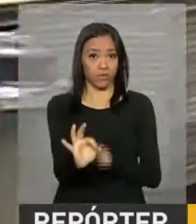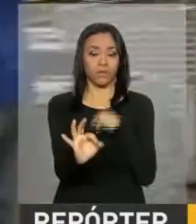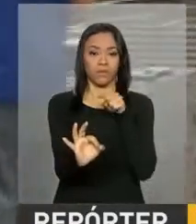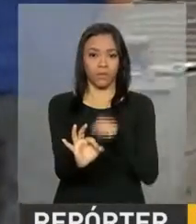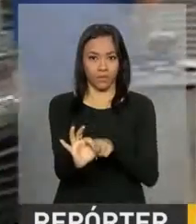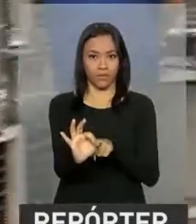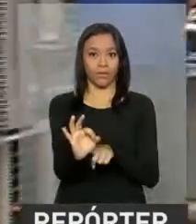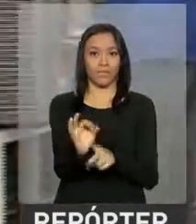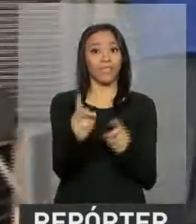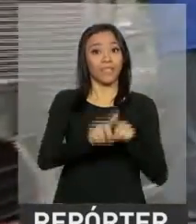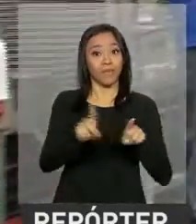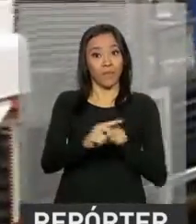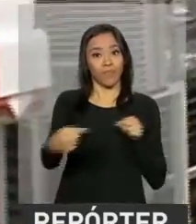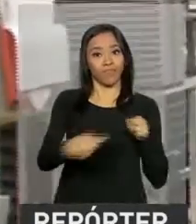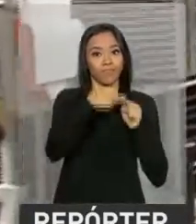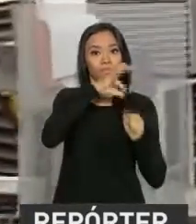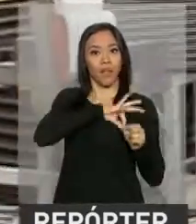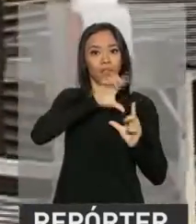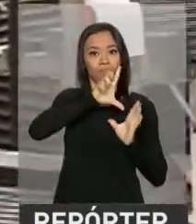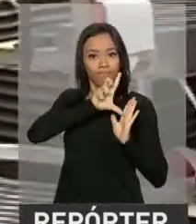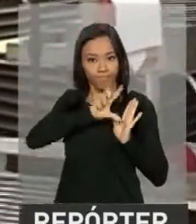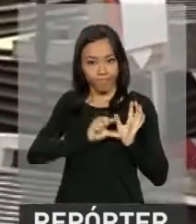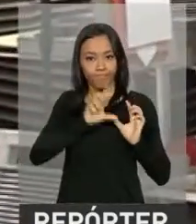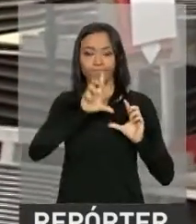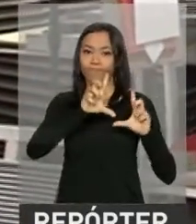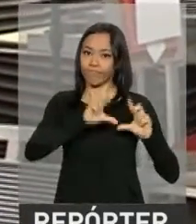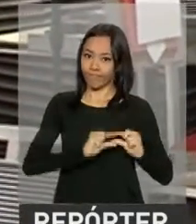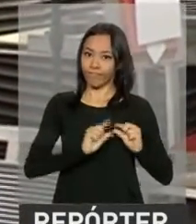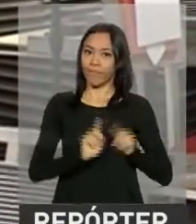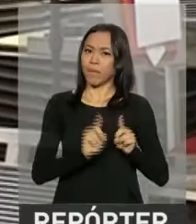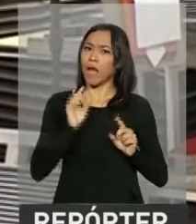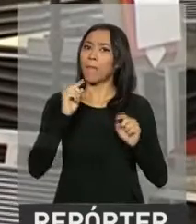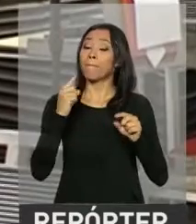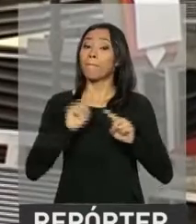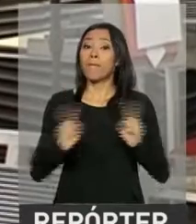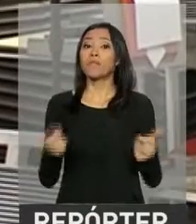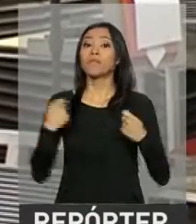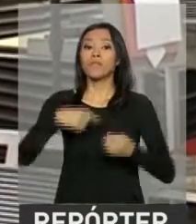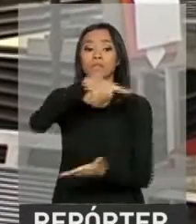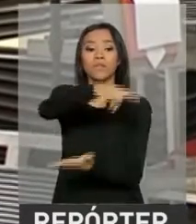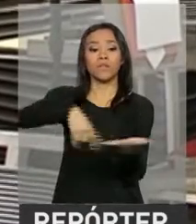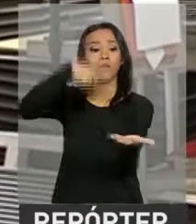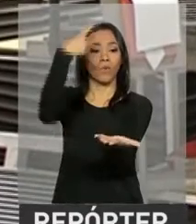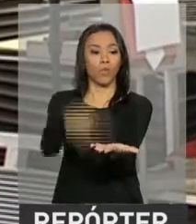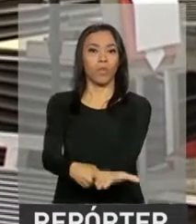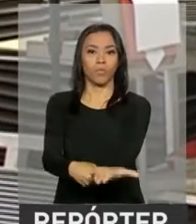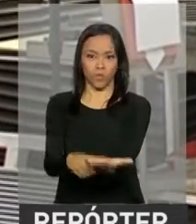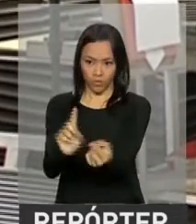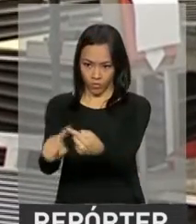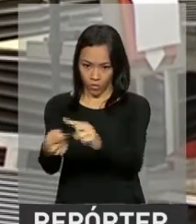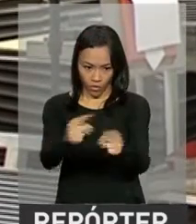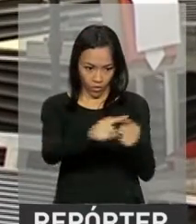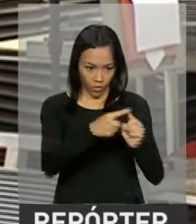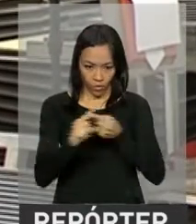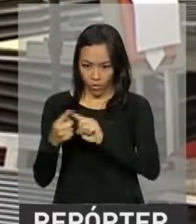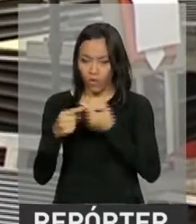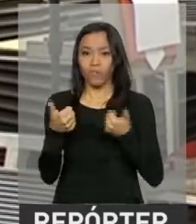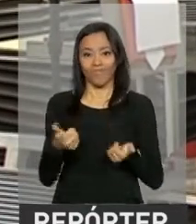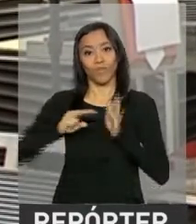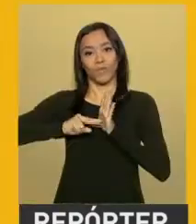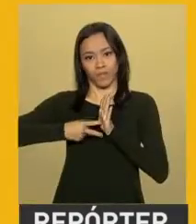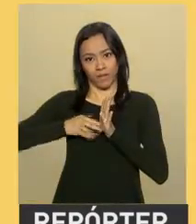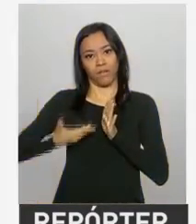proporcional do salário pra isso é preciso celebrar um acordo coletivo de trabalho específico com o sindicato dos trabalhadores